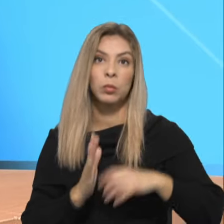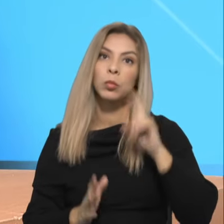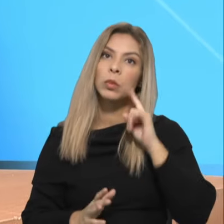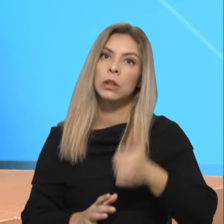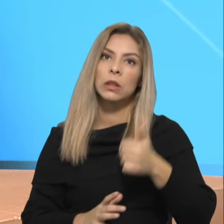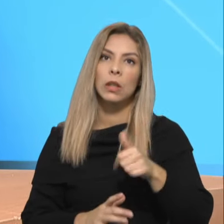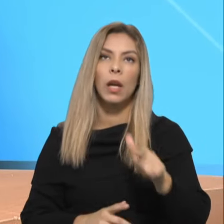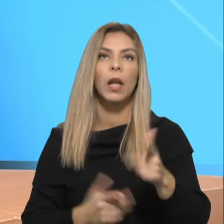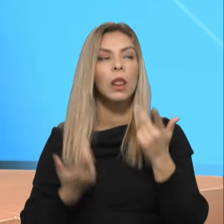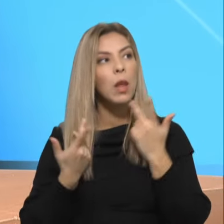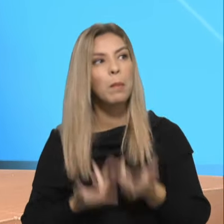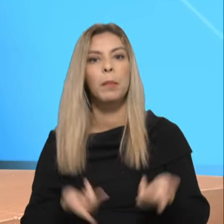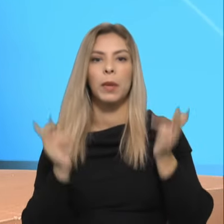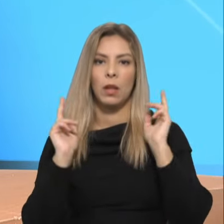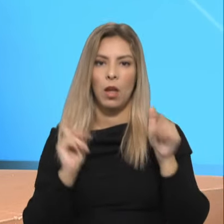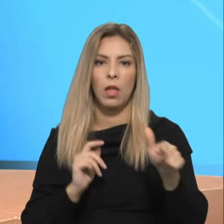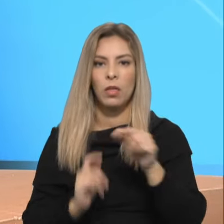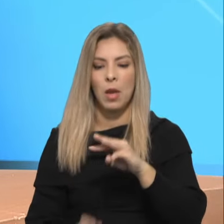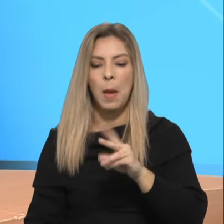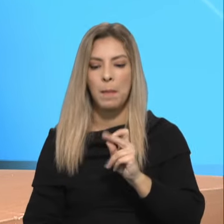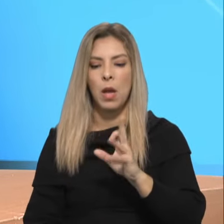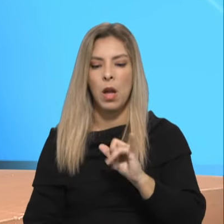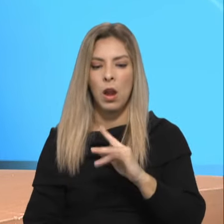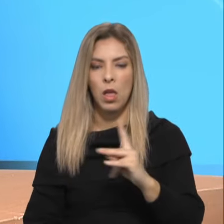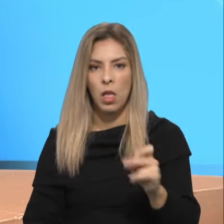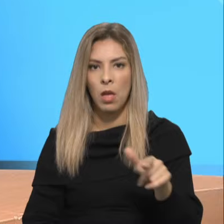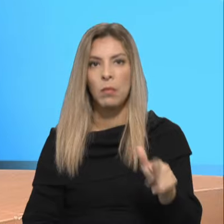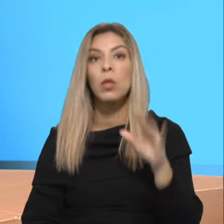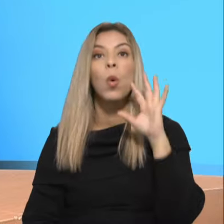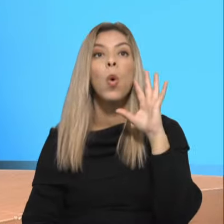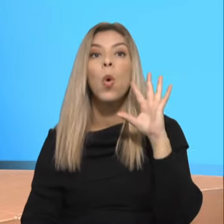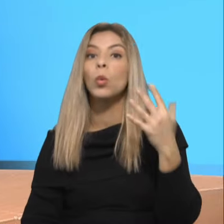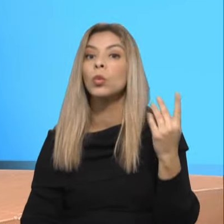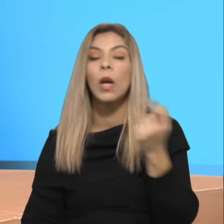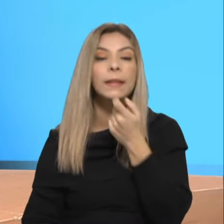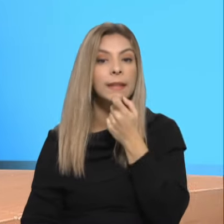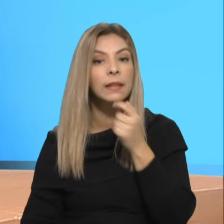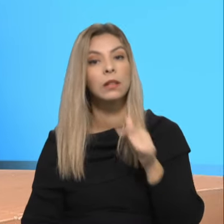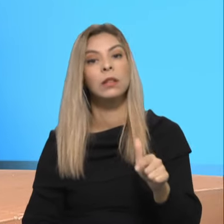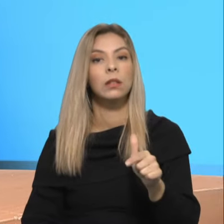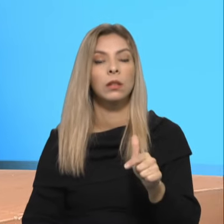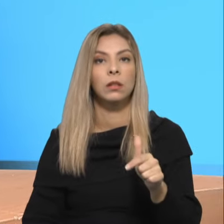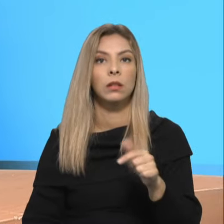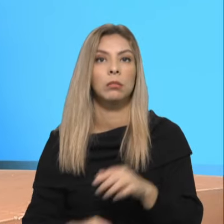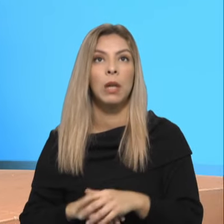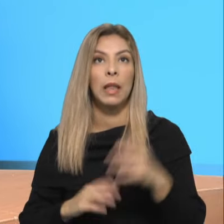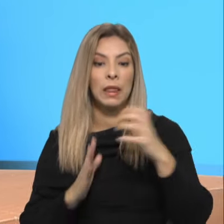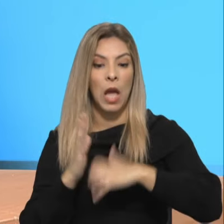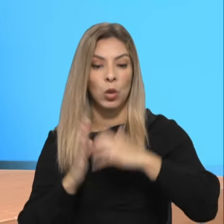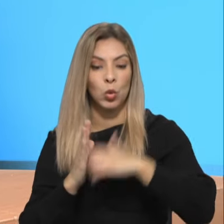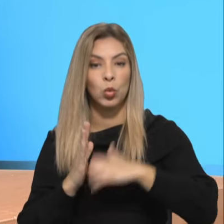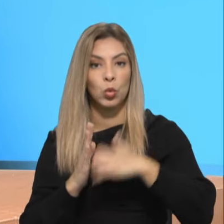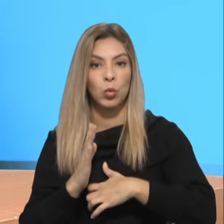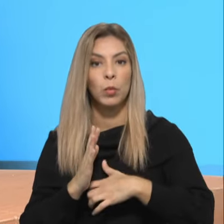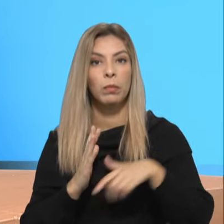dimensão de liberdade de Maria. Tudo isto não acontece sem a liberdade de Maria entrar em ação. A maneira como o texto conclui é